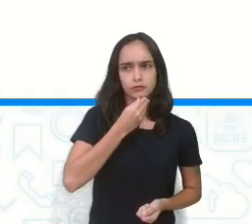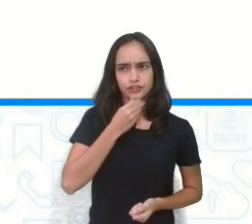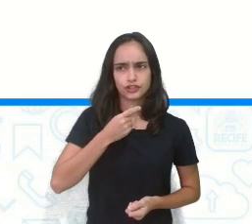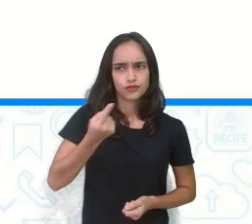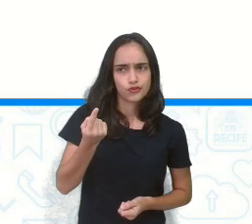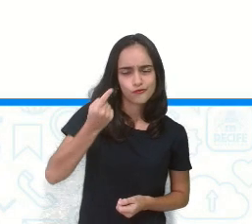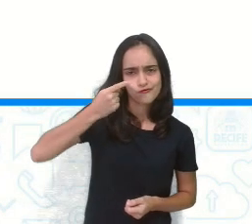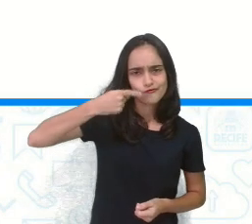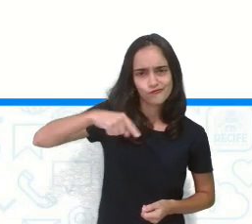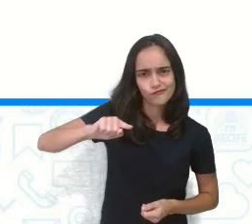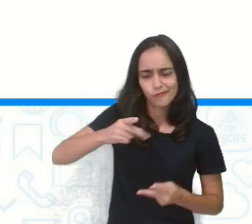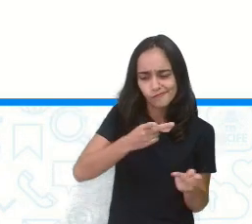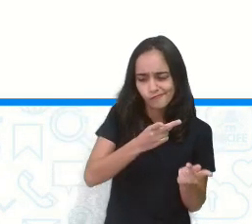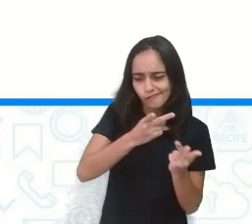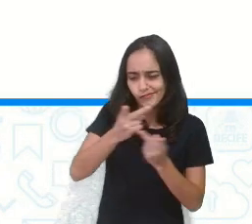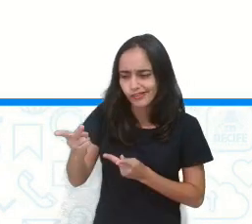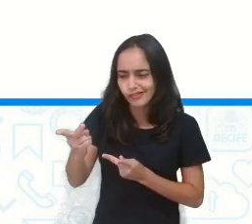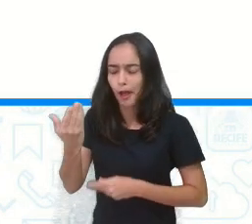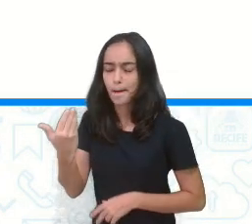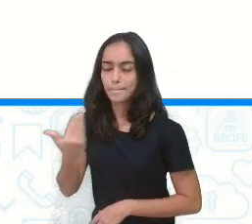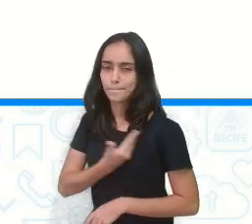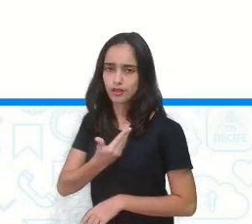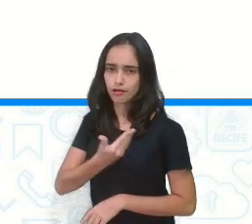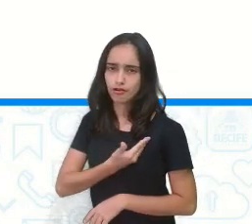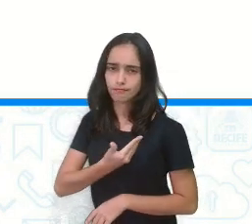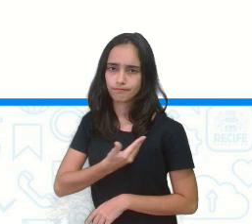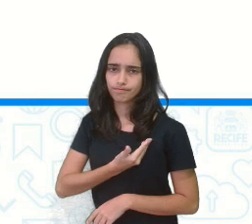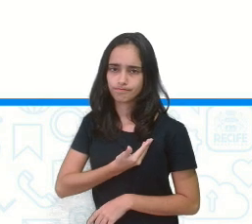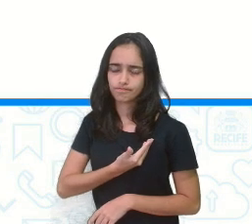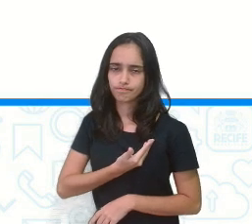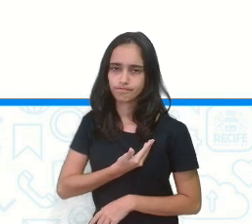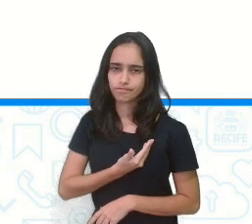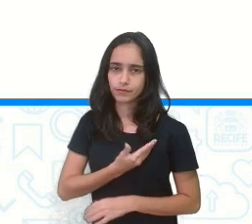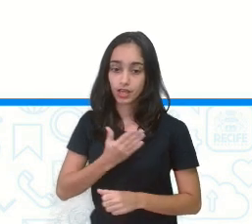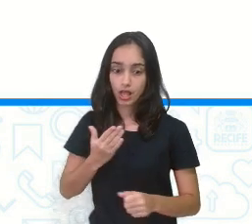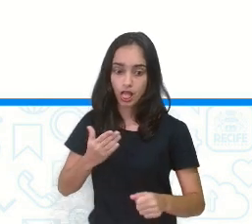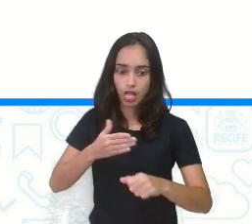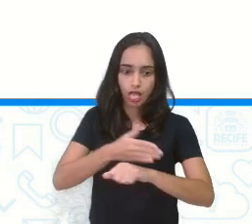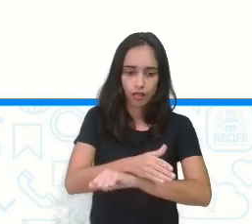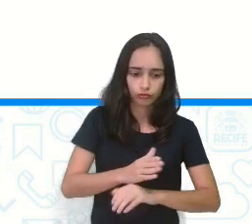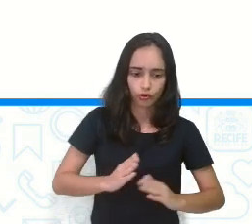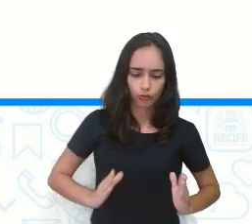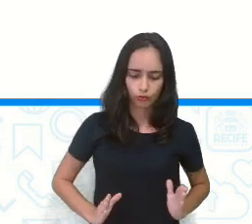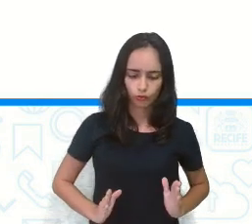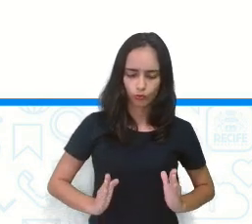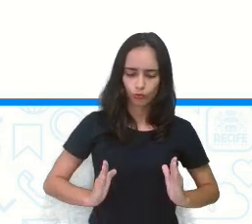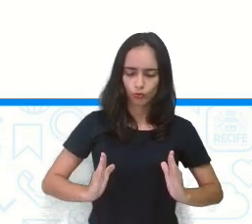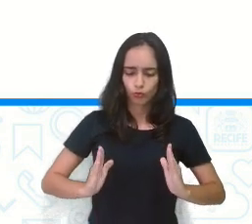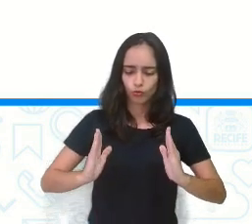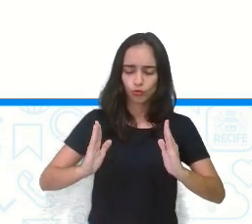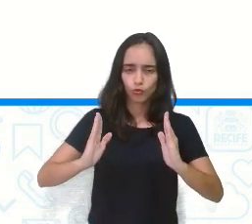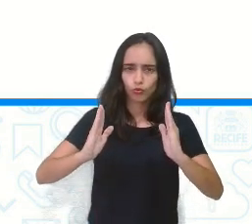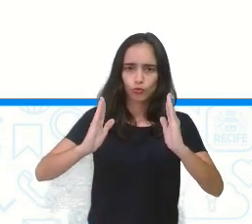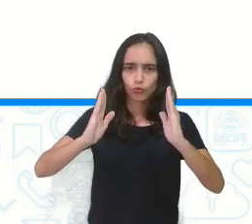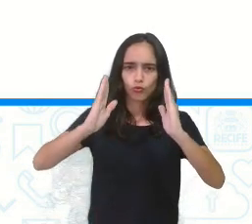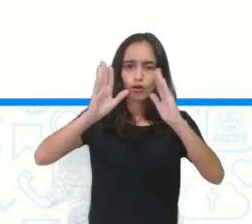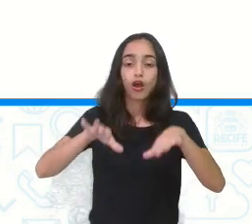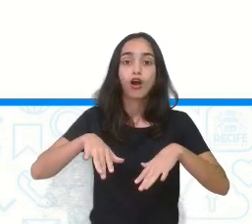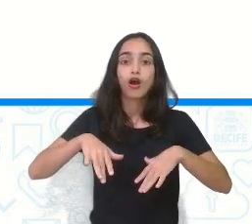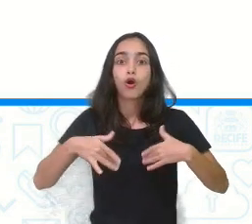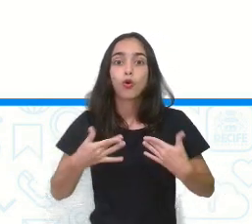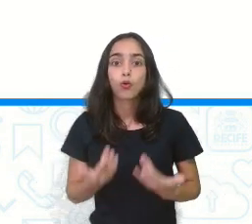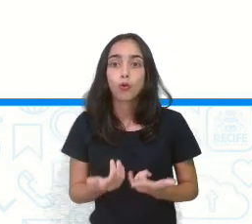foi visitar sua amiga Mariana. Ao entrar no elevador, qual andar ele